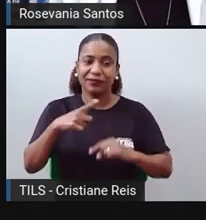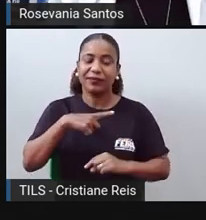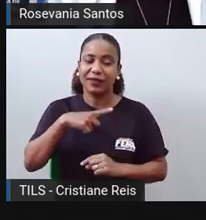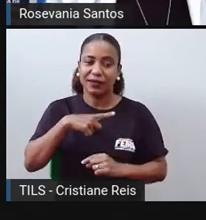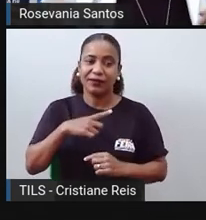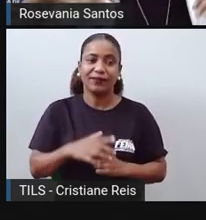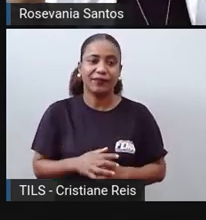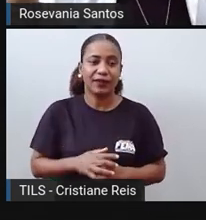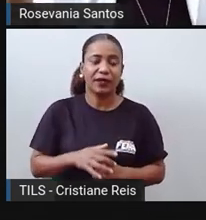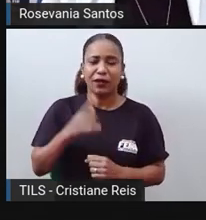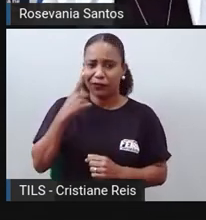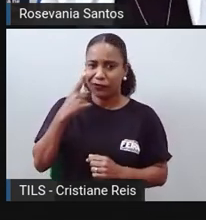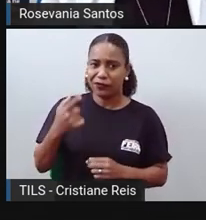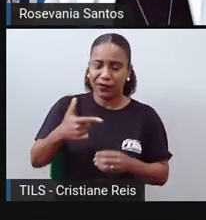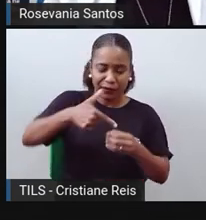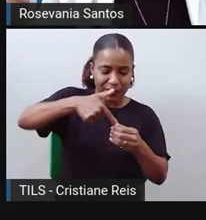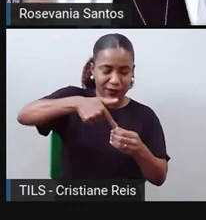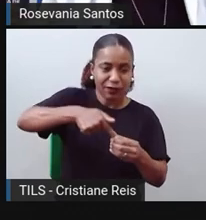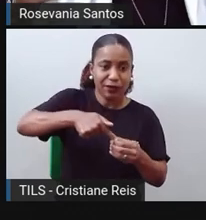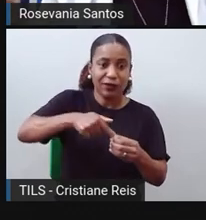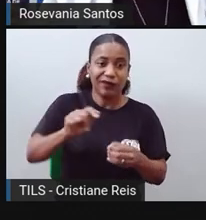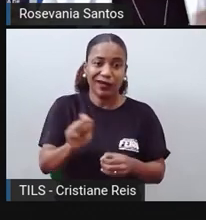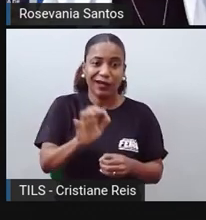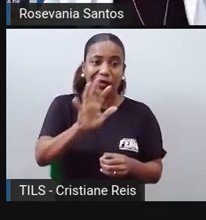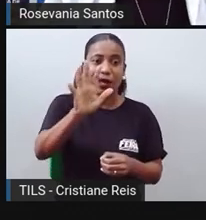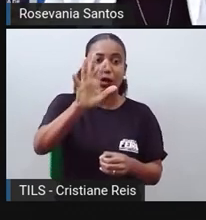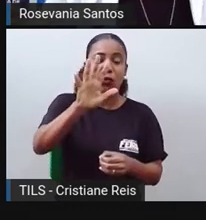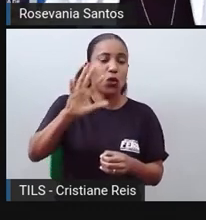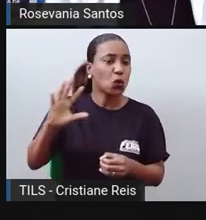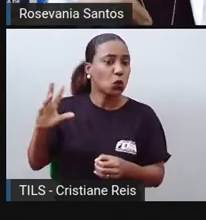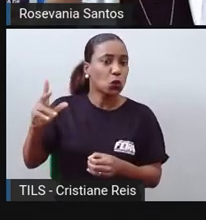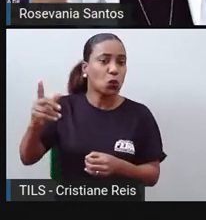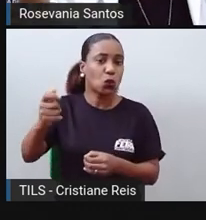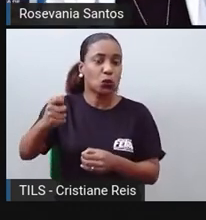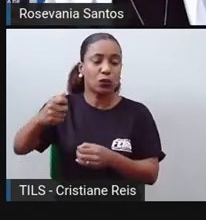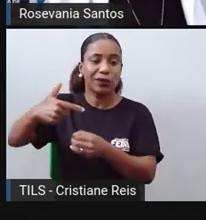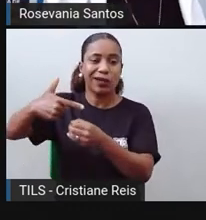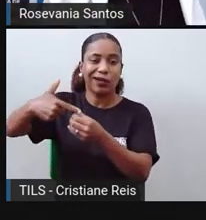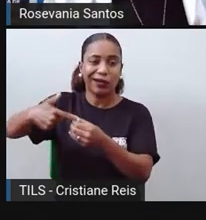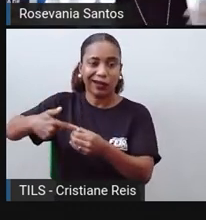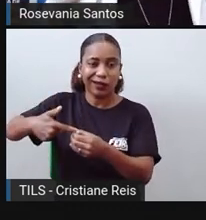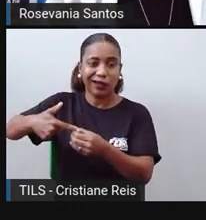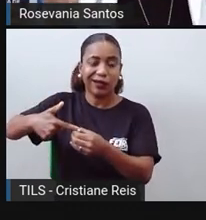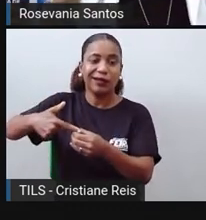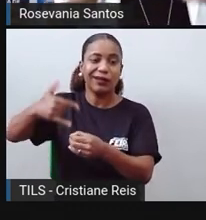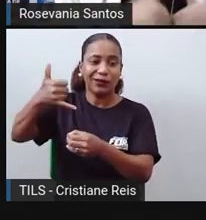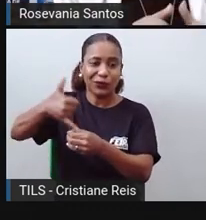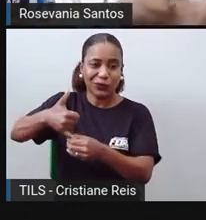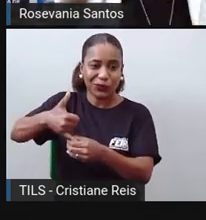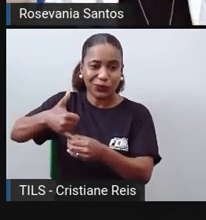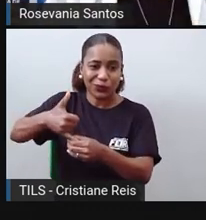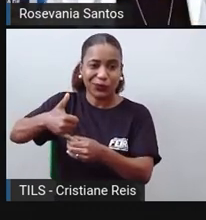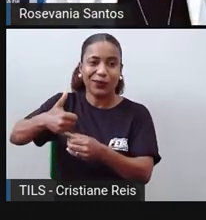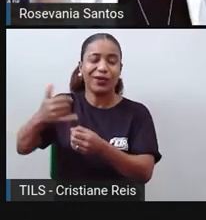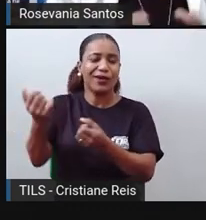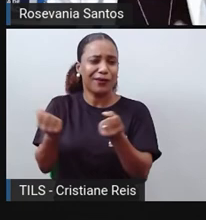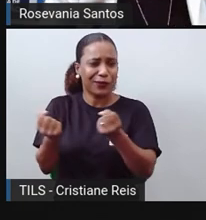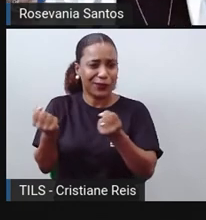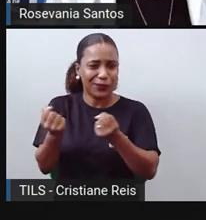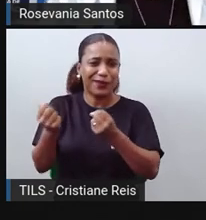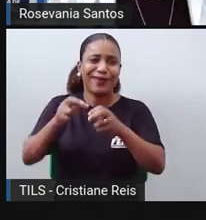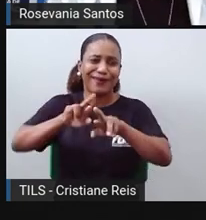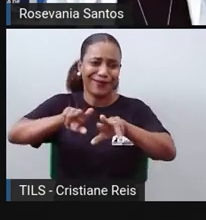assim, aumenta tudo, porque praticamente todas as matérias-primas, todos os produtos, tudo precisa de combustível para